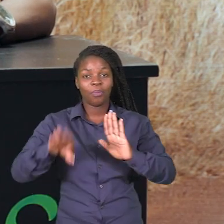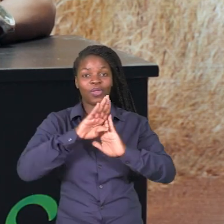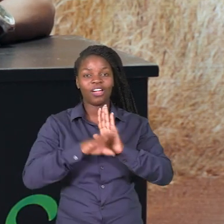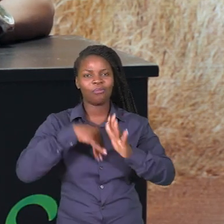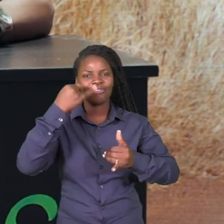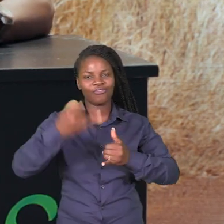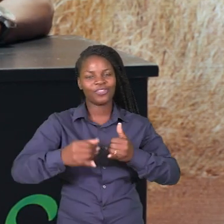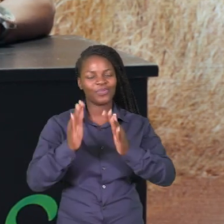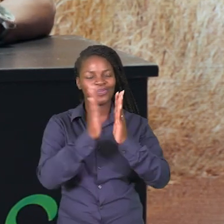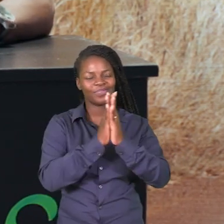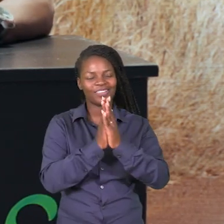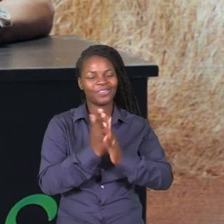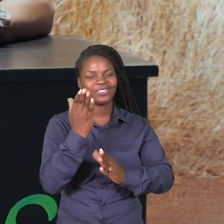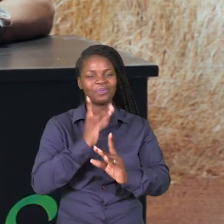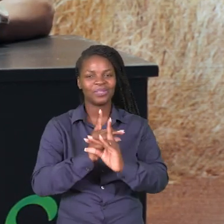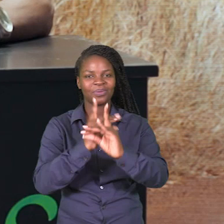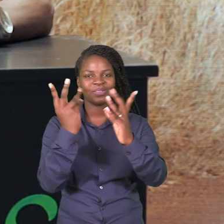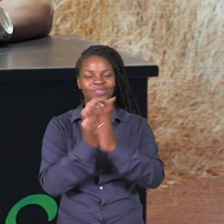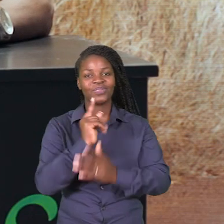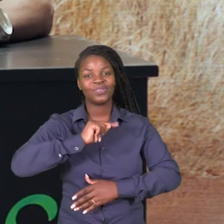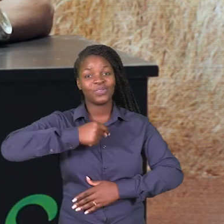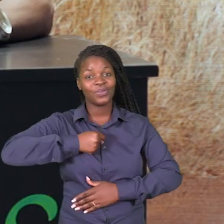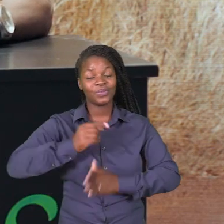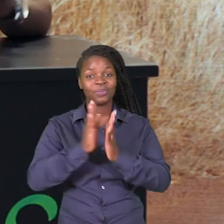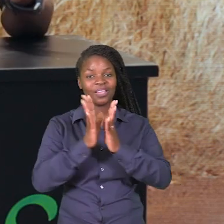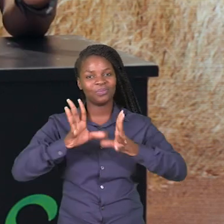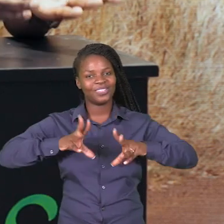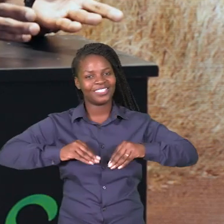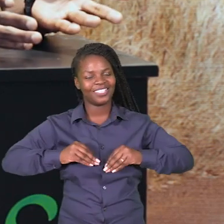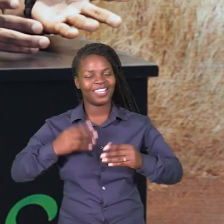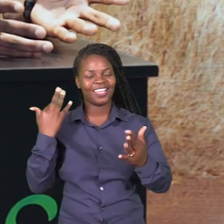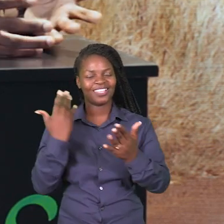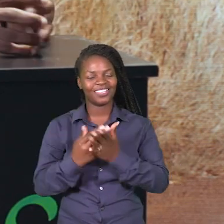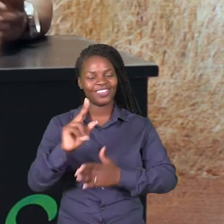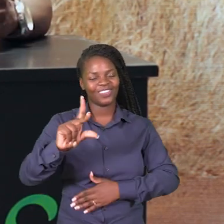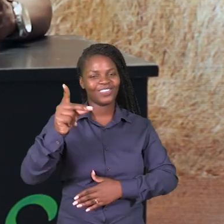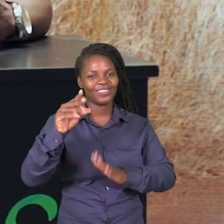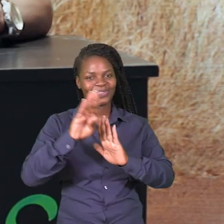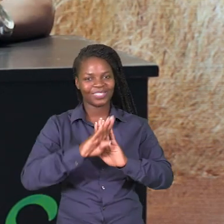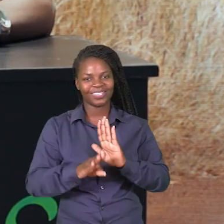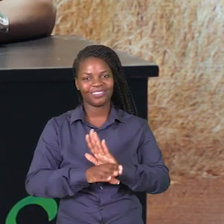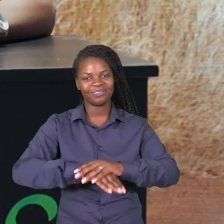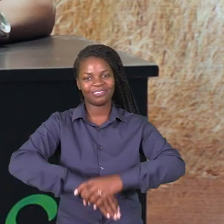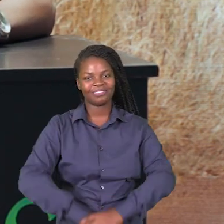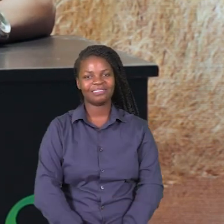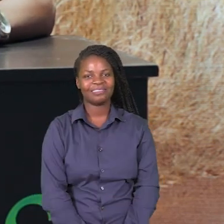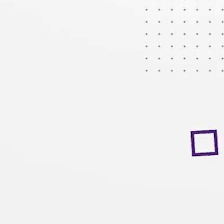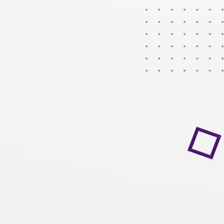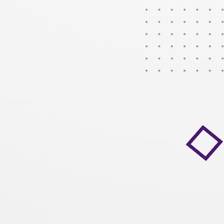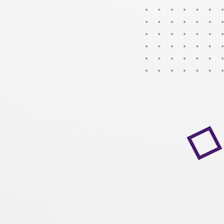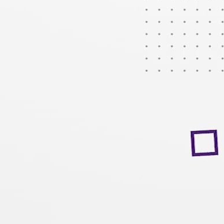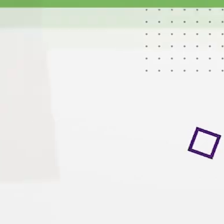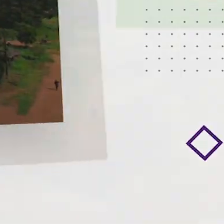verdade nós ficamos por aqui Muito obrigado pela sua companhia muito obrigado por aceitar o nosso convite tem